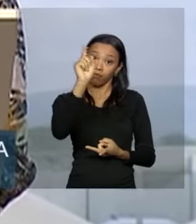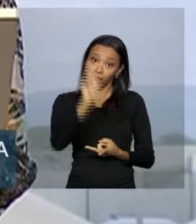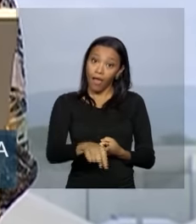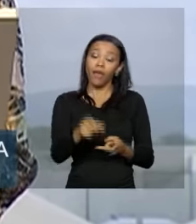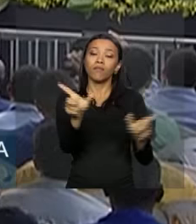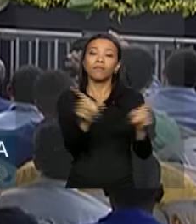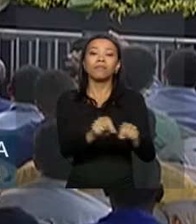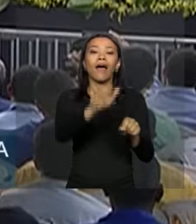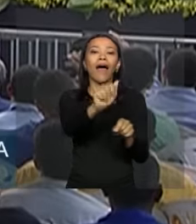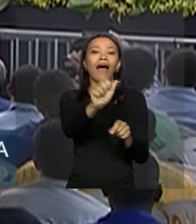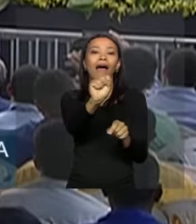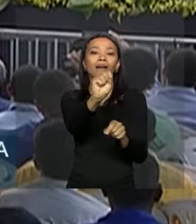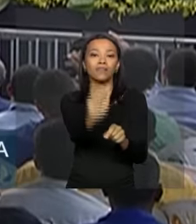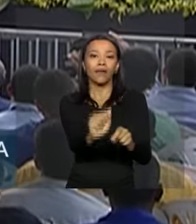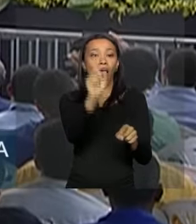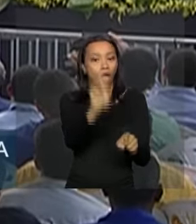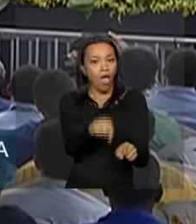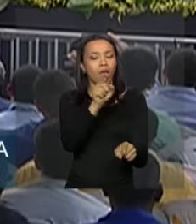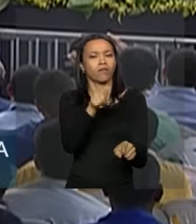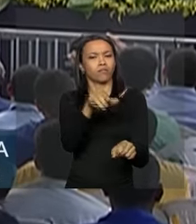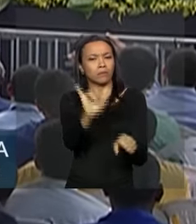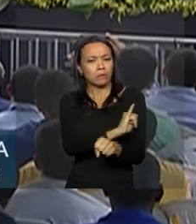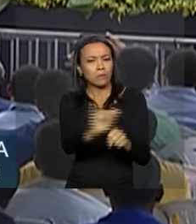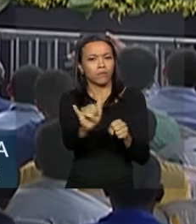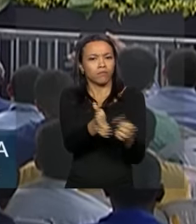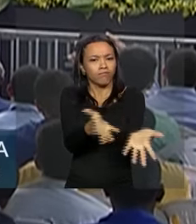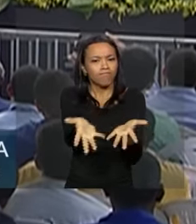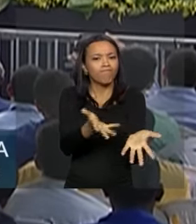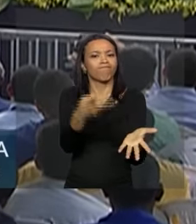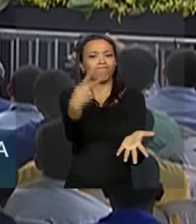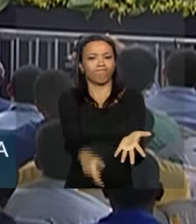ASA, da Articulação do Semiárido.